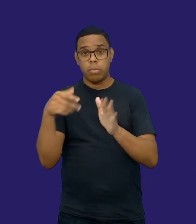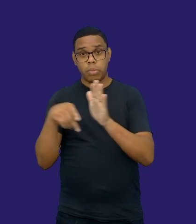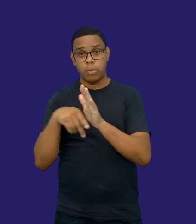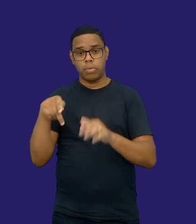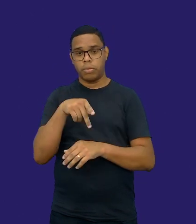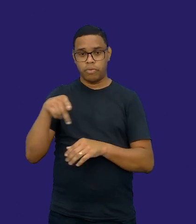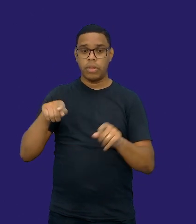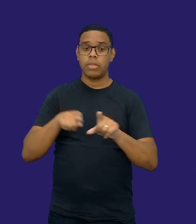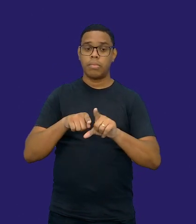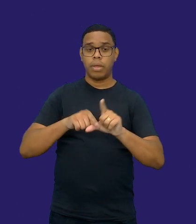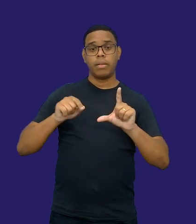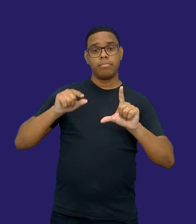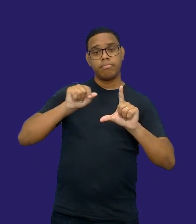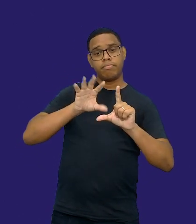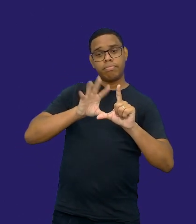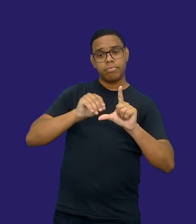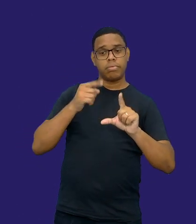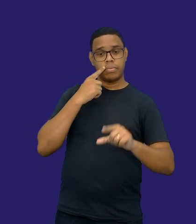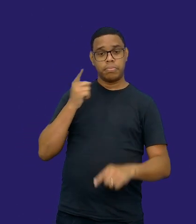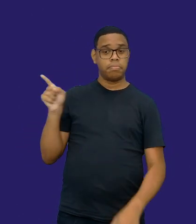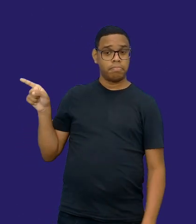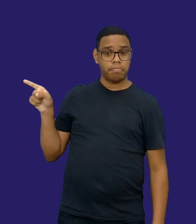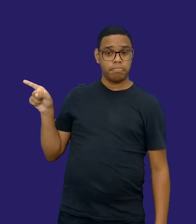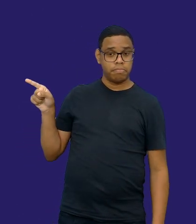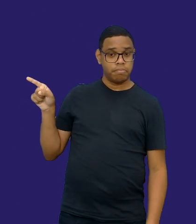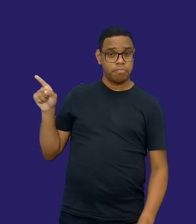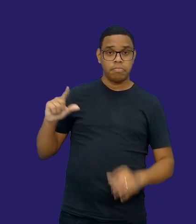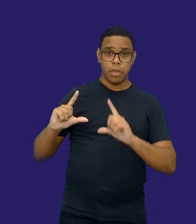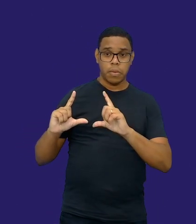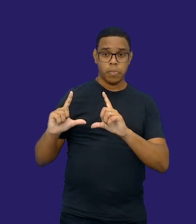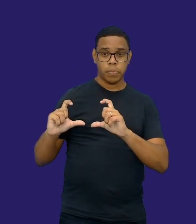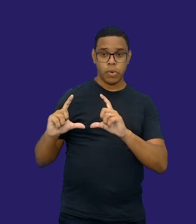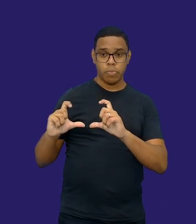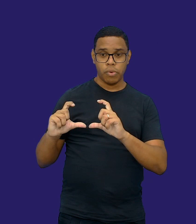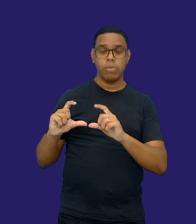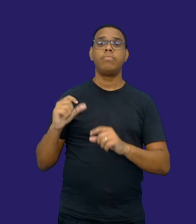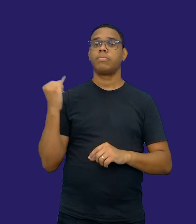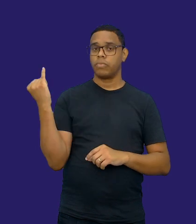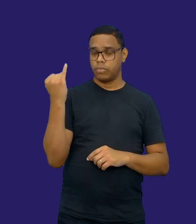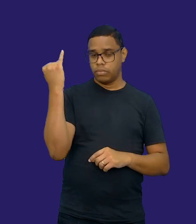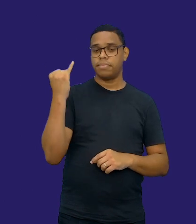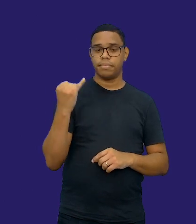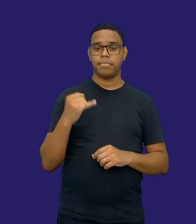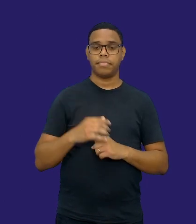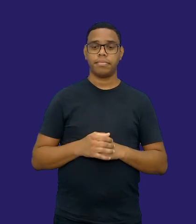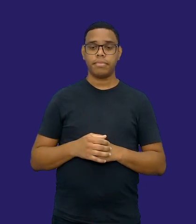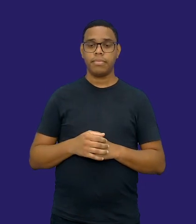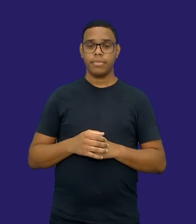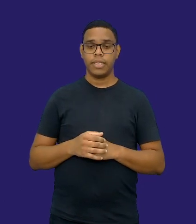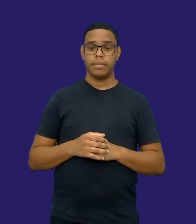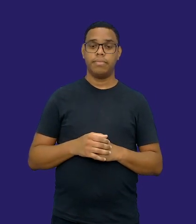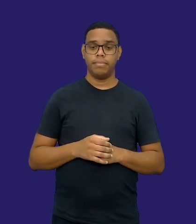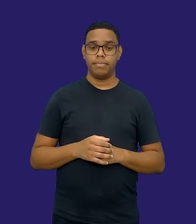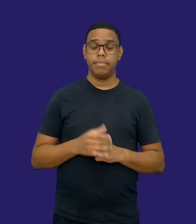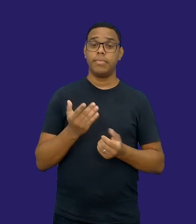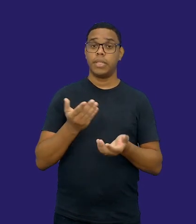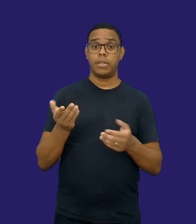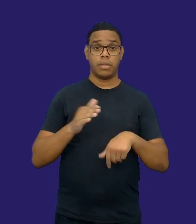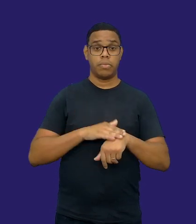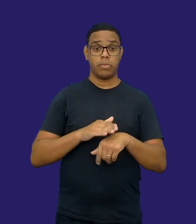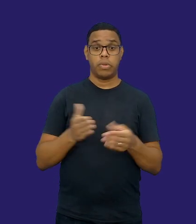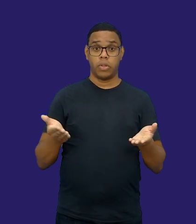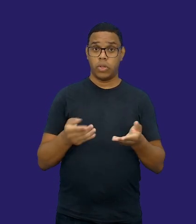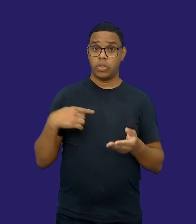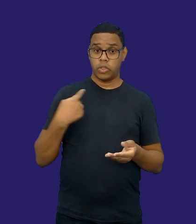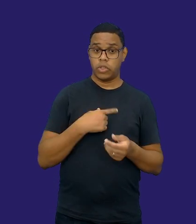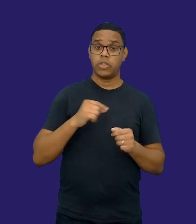pelo QR Code aqui também vocês terão acesso. Então, é sempre importante a gente ter o material, né? Nesse momento nós